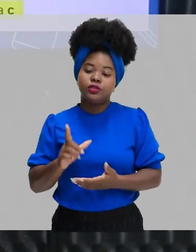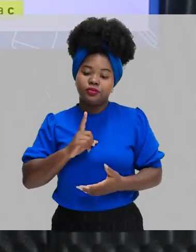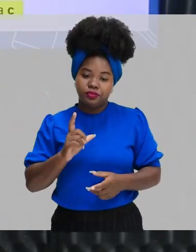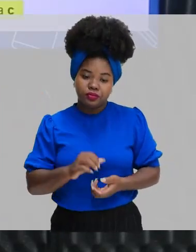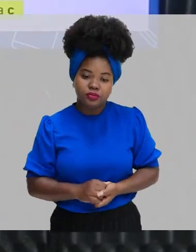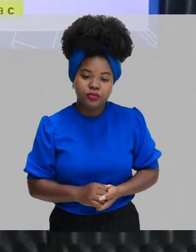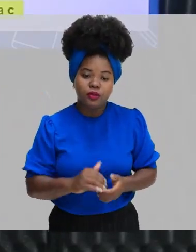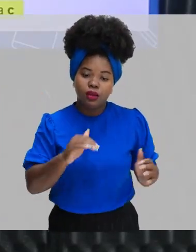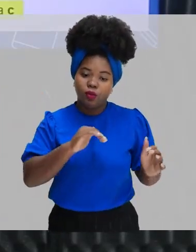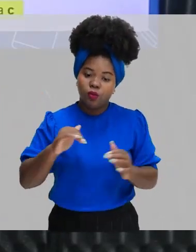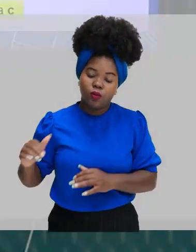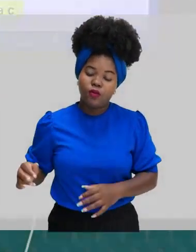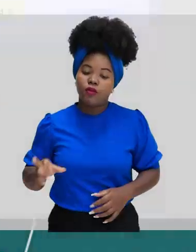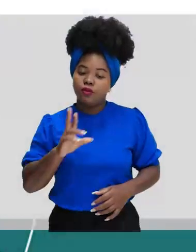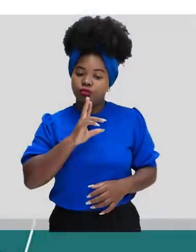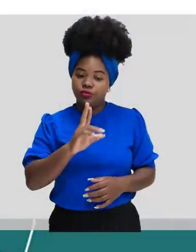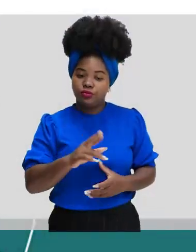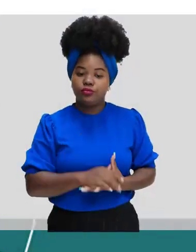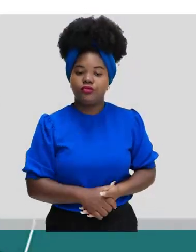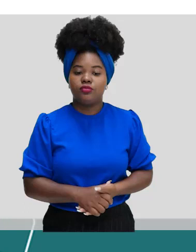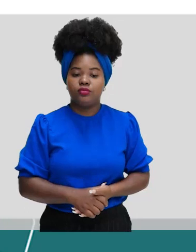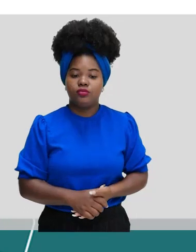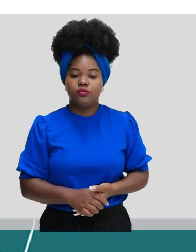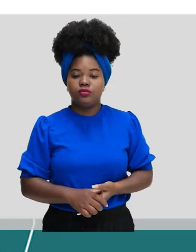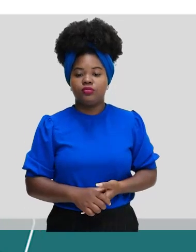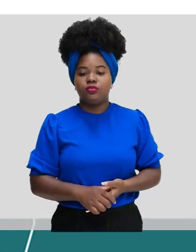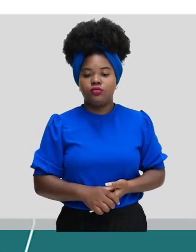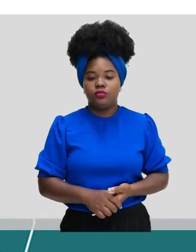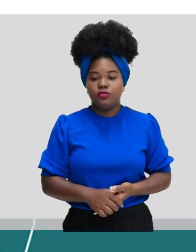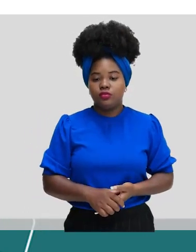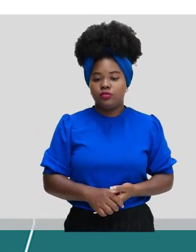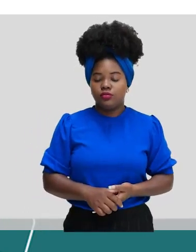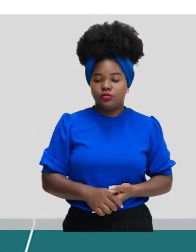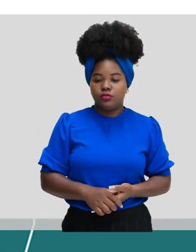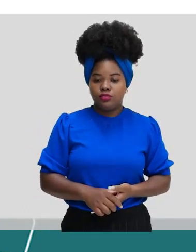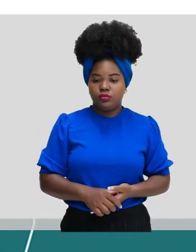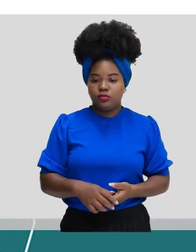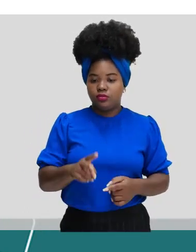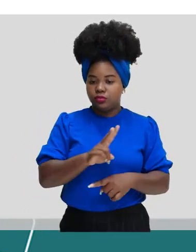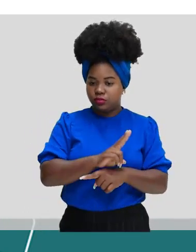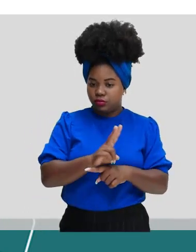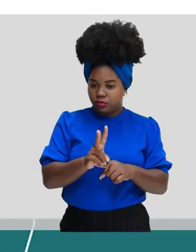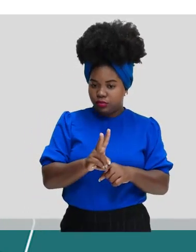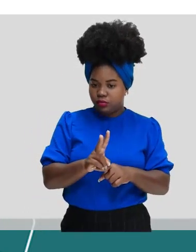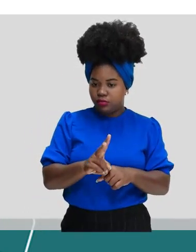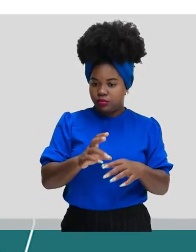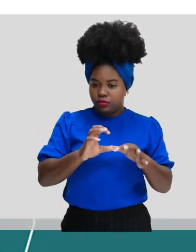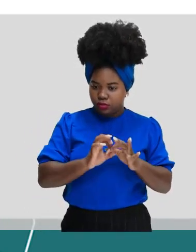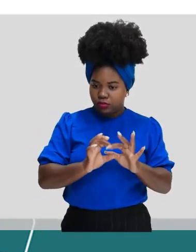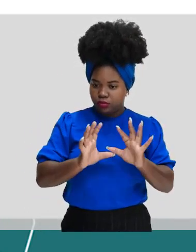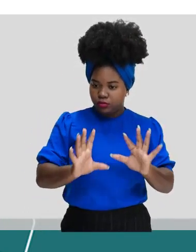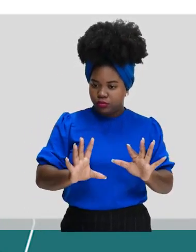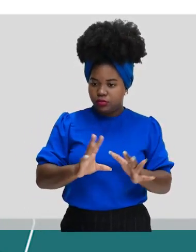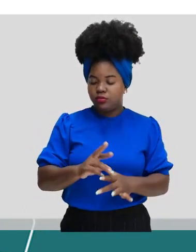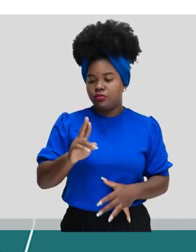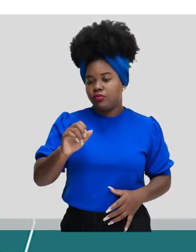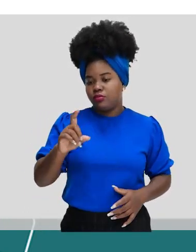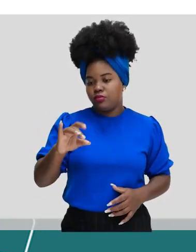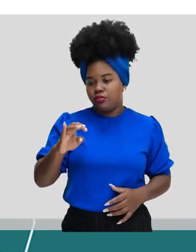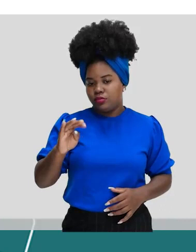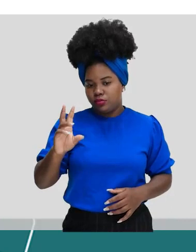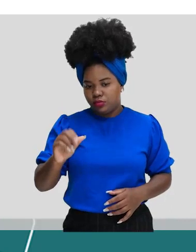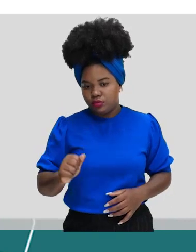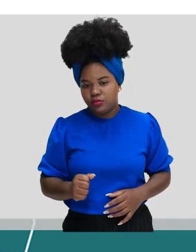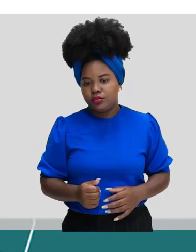vamos lá a velocidade de decaimento né são as emissões de uma radioativa